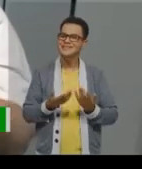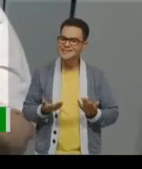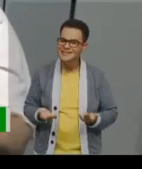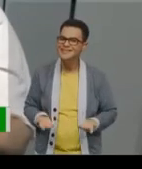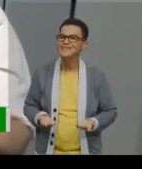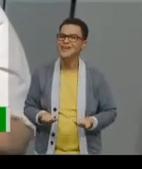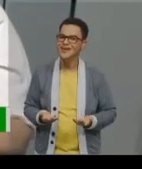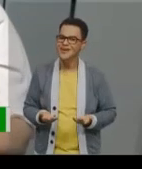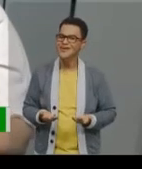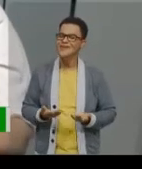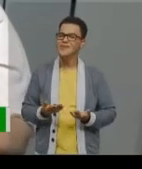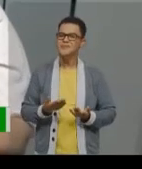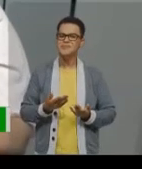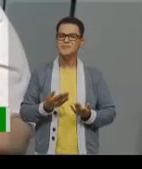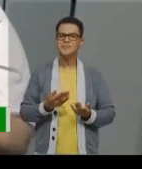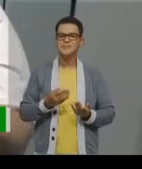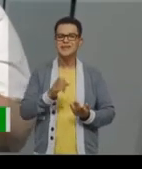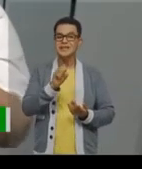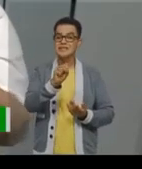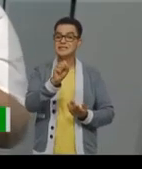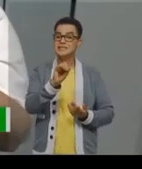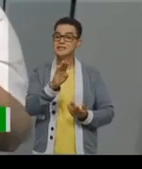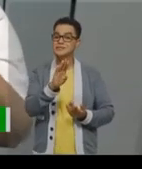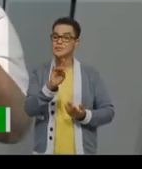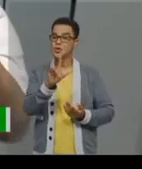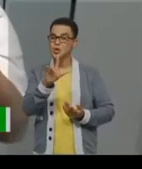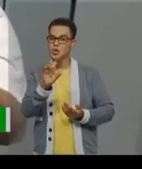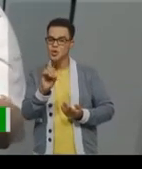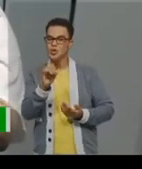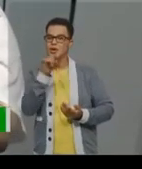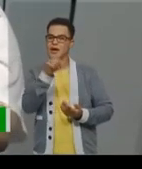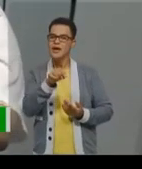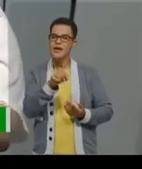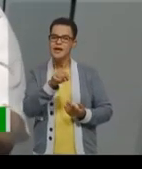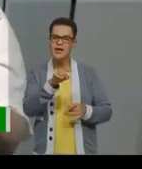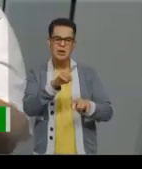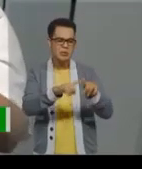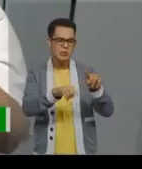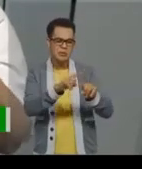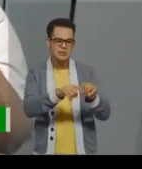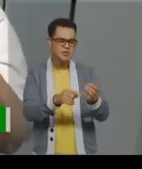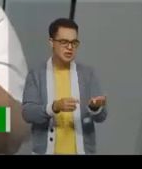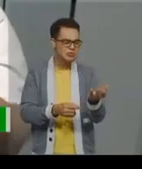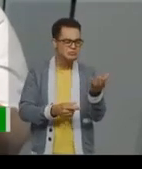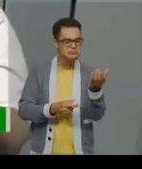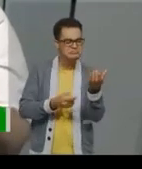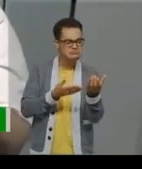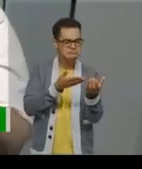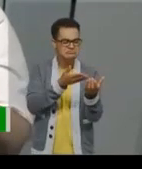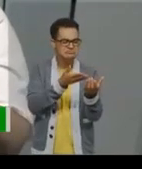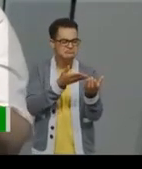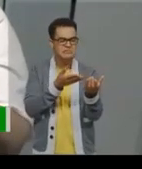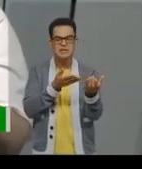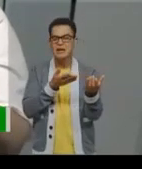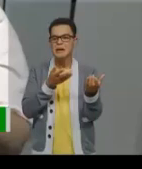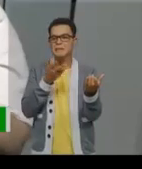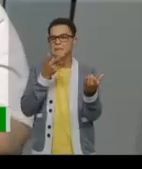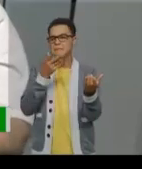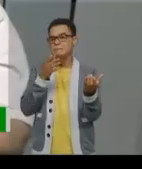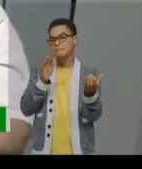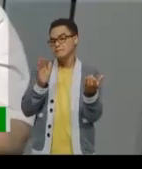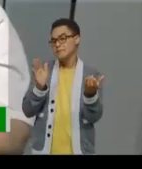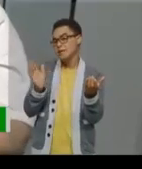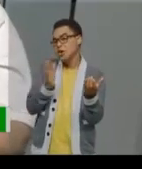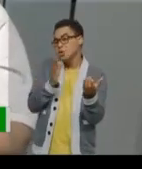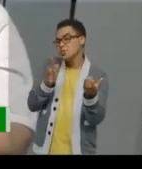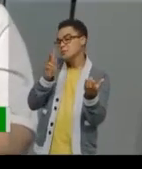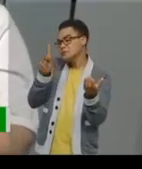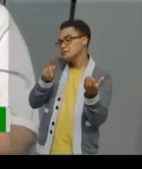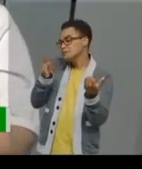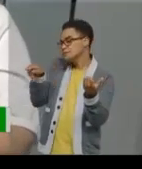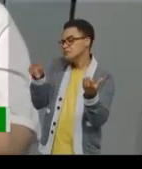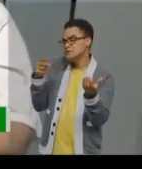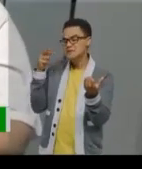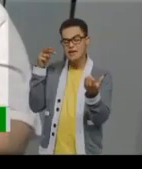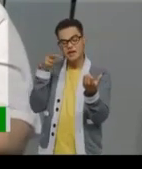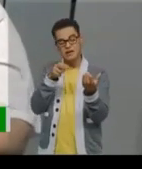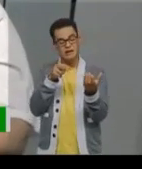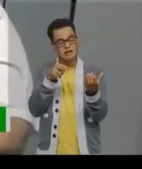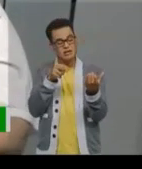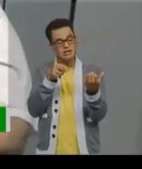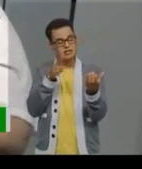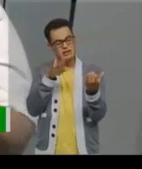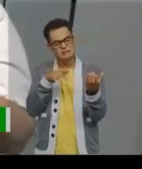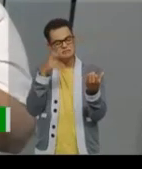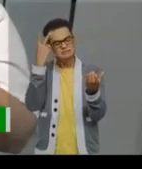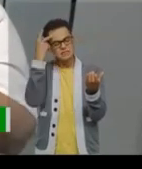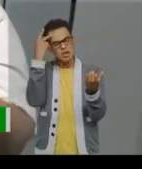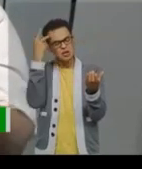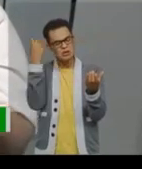um objeto que para outra pessoa, para outro contexto, ele pode não ter um significado, mas para você, por